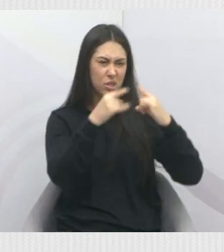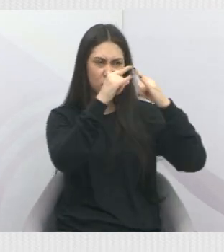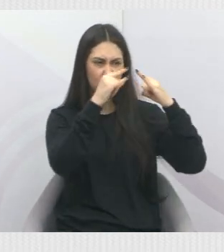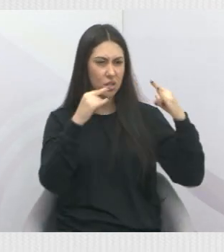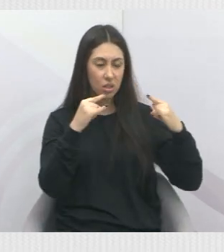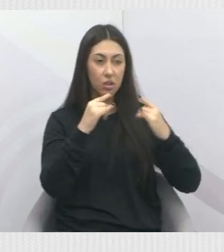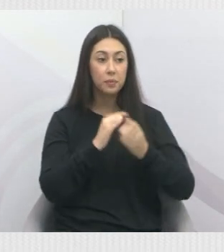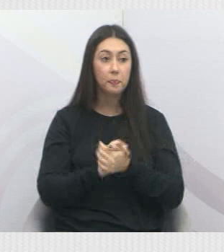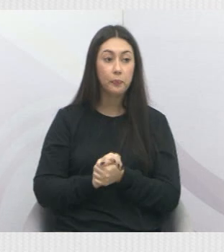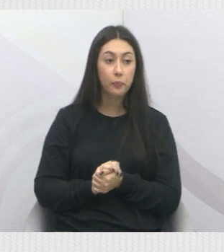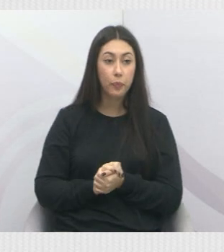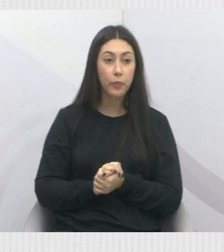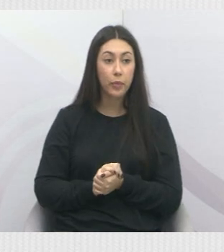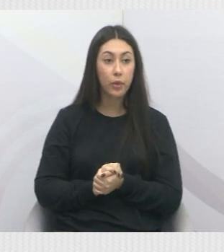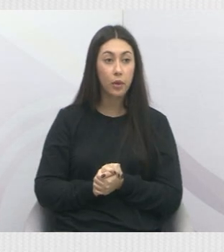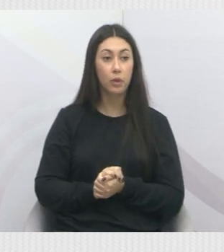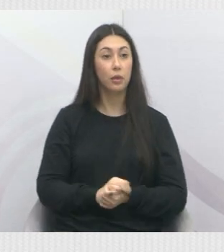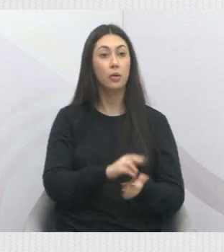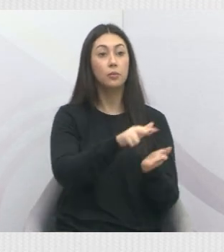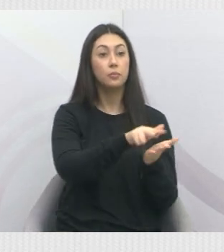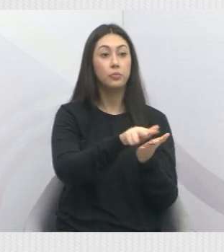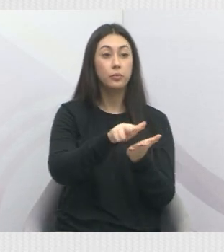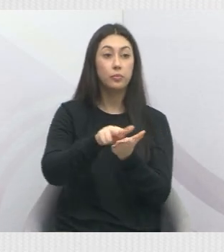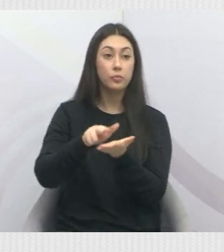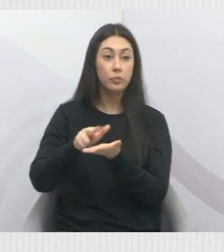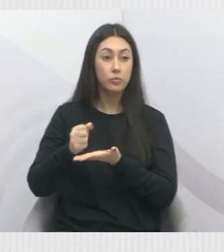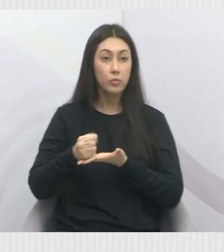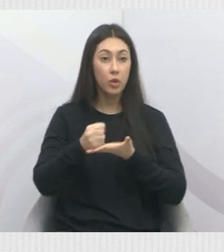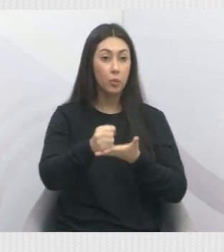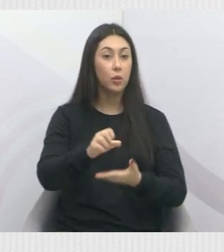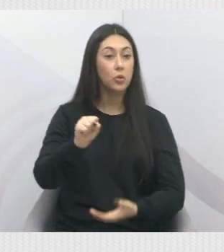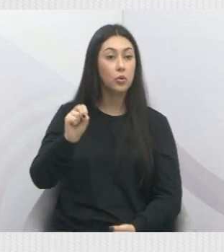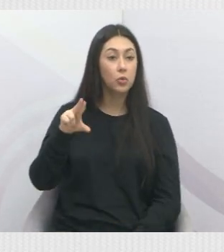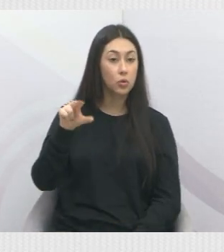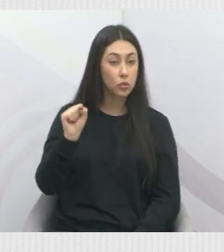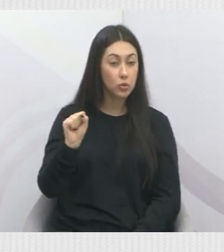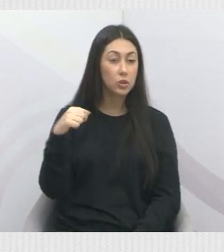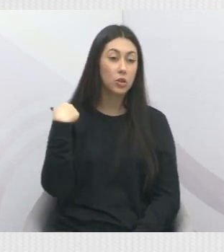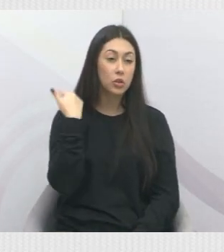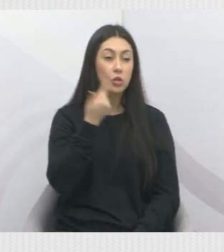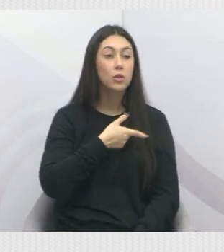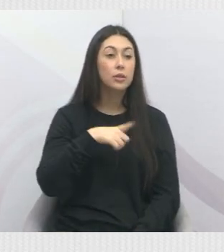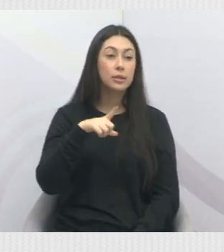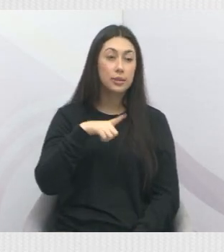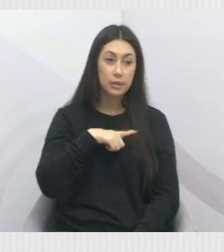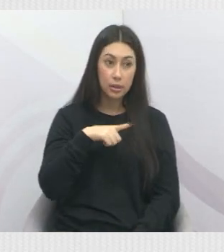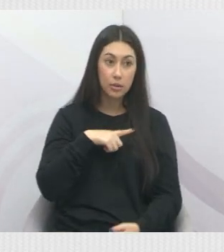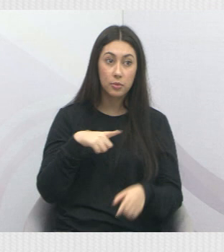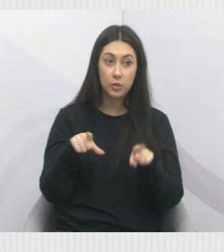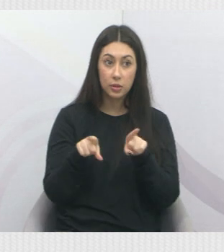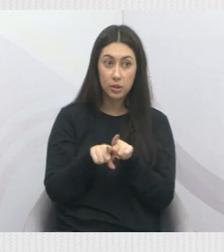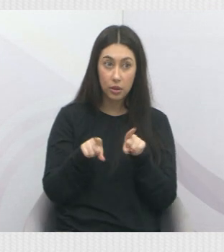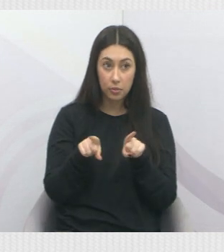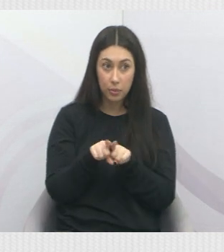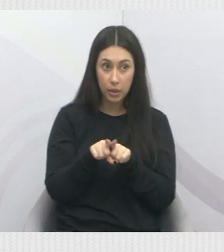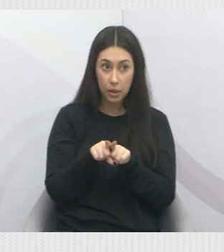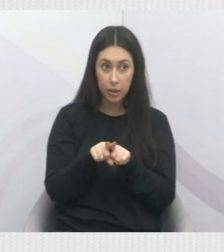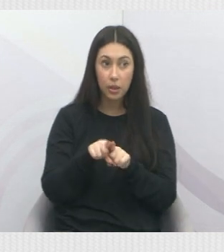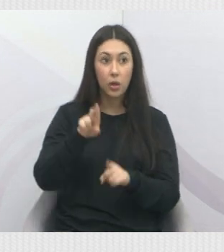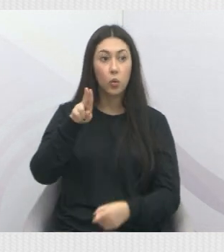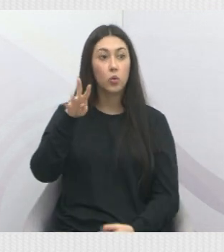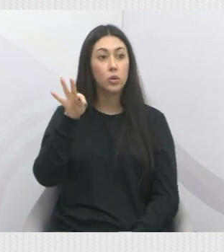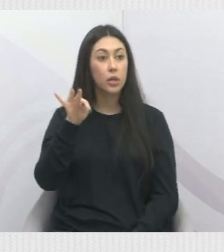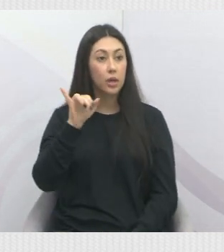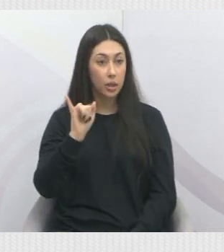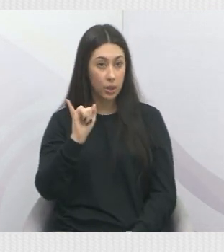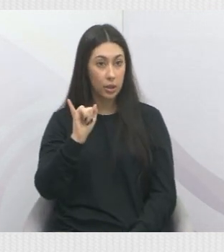desligado dos seus leitos, né? Leitos hospitalares complementares do SUS, a gente tem também na UTI